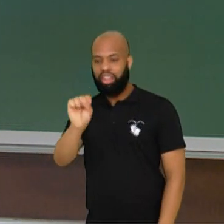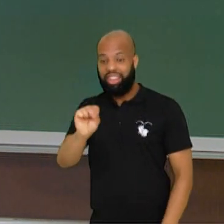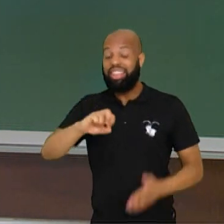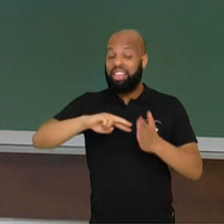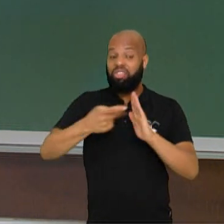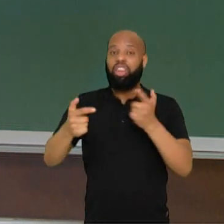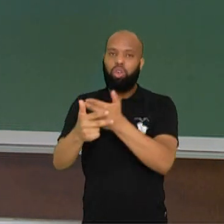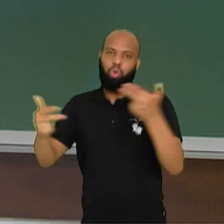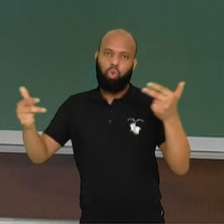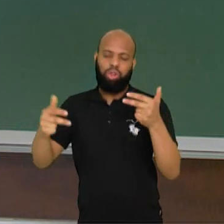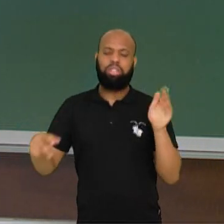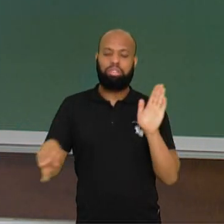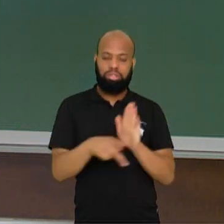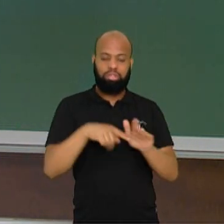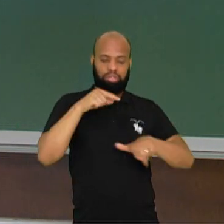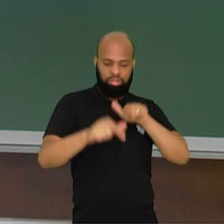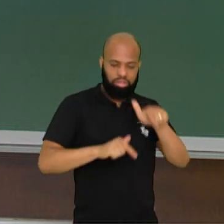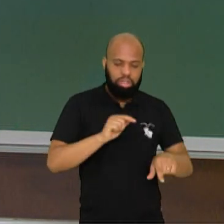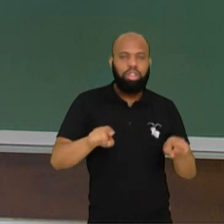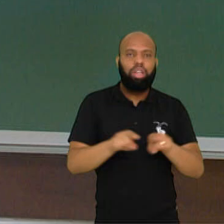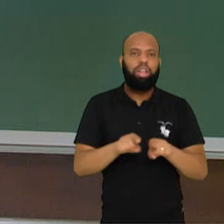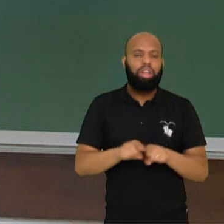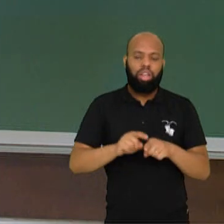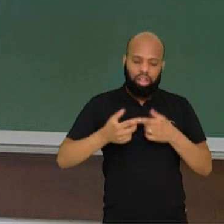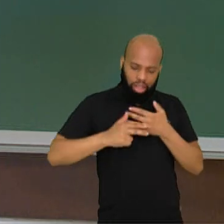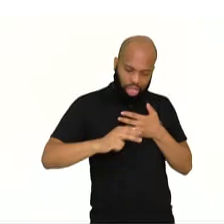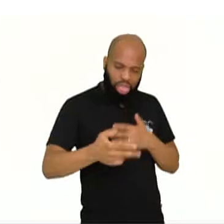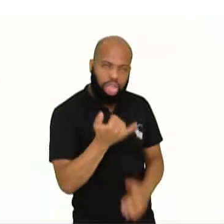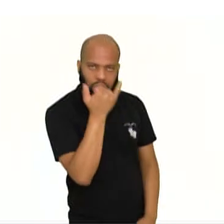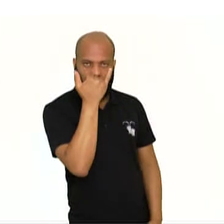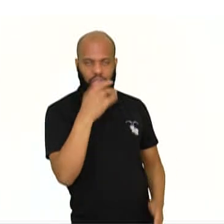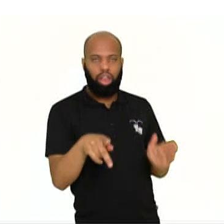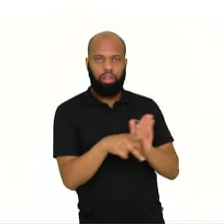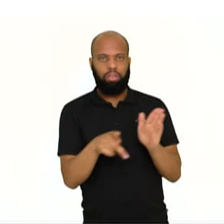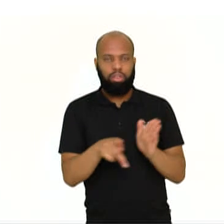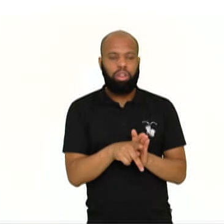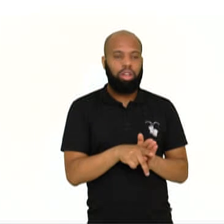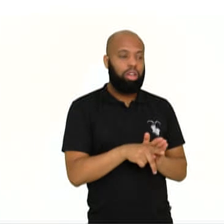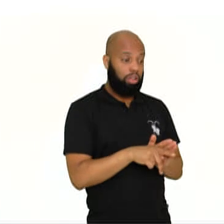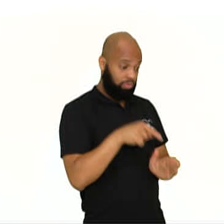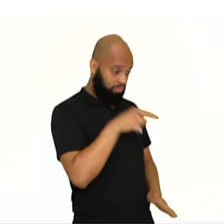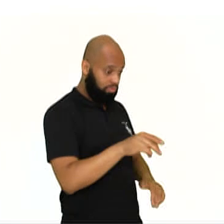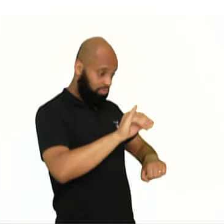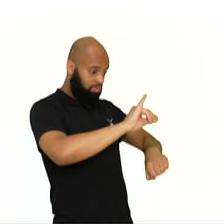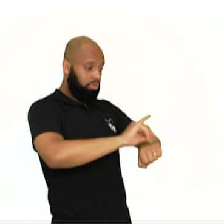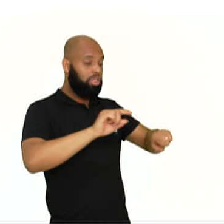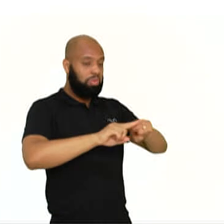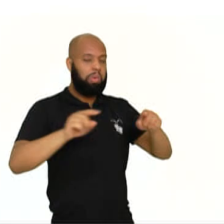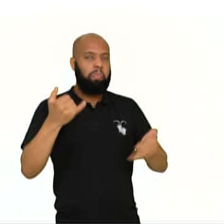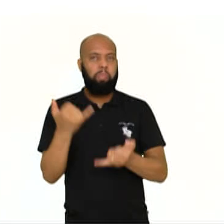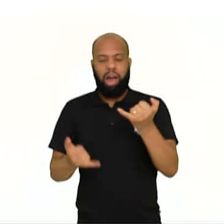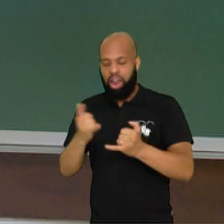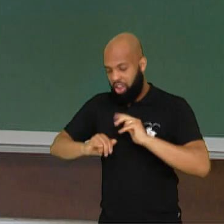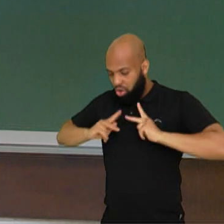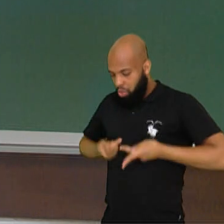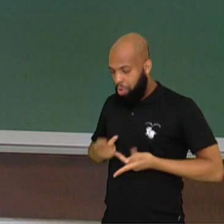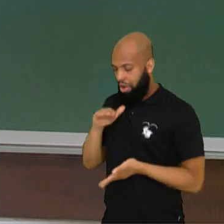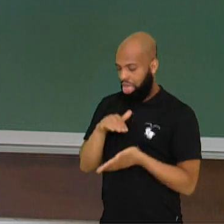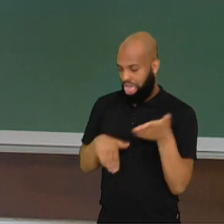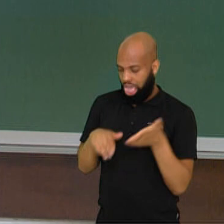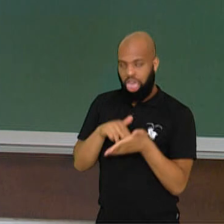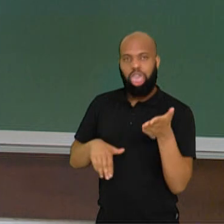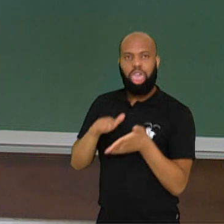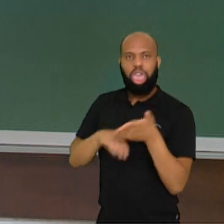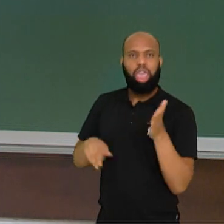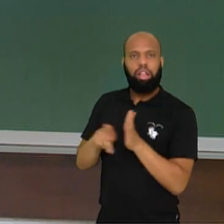do trabalhador, em consequência, a humanização da mercadoria, temos a desumanização do indivíduo, que é transformado